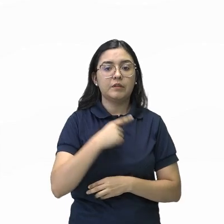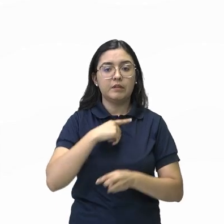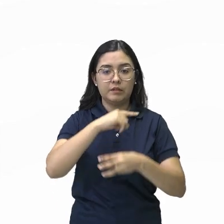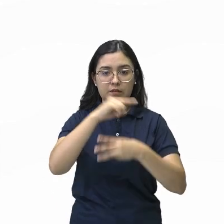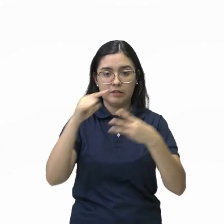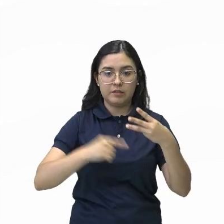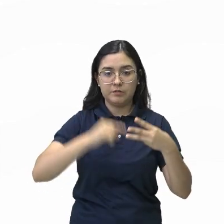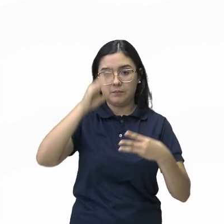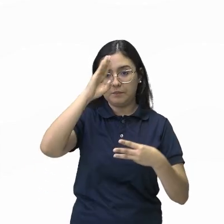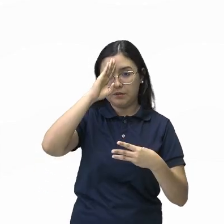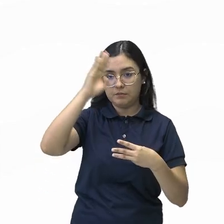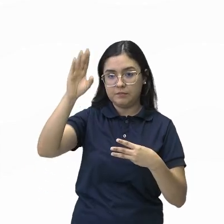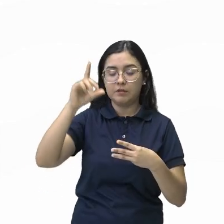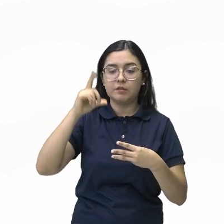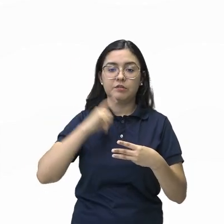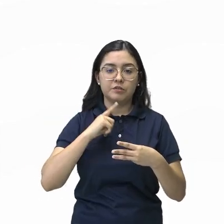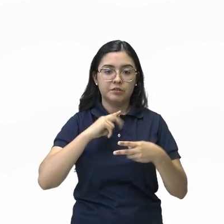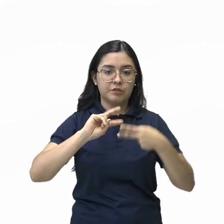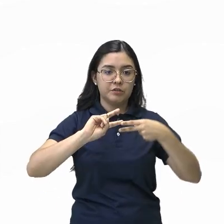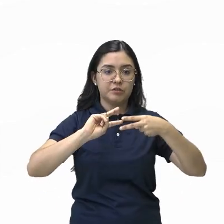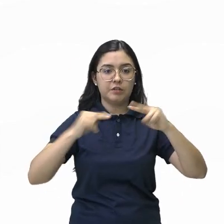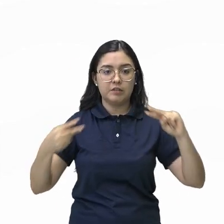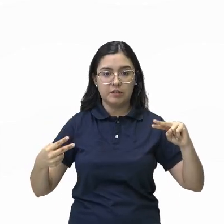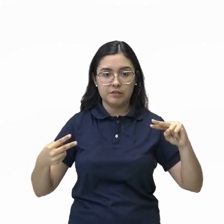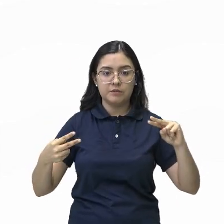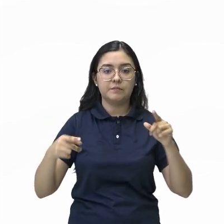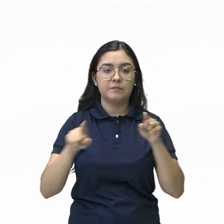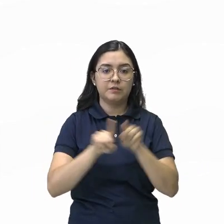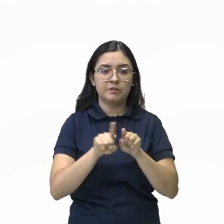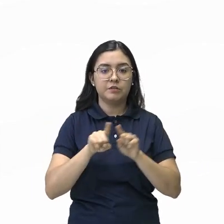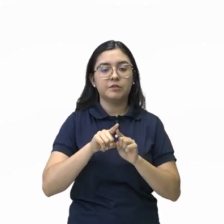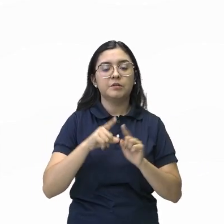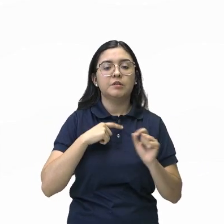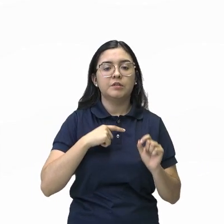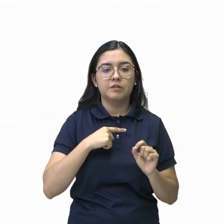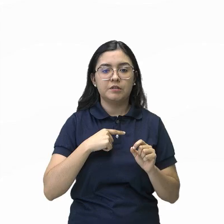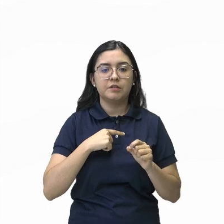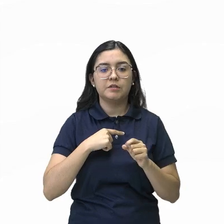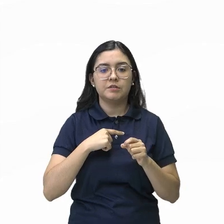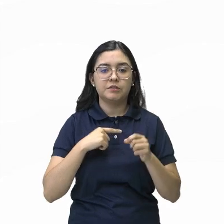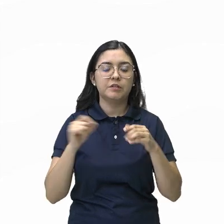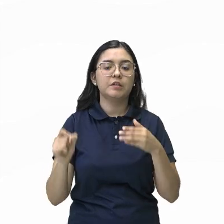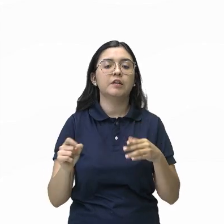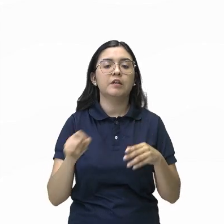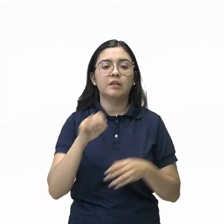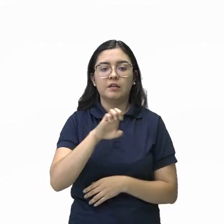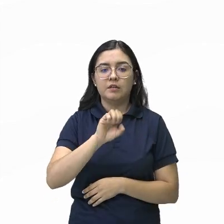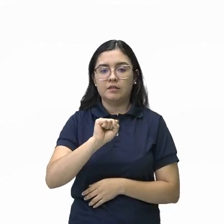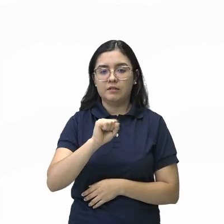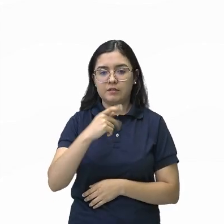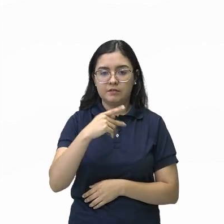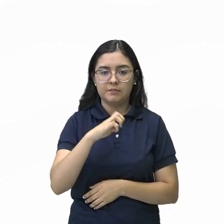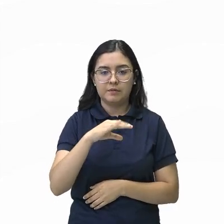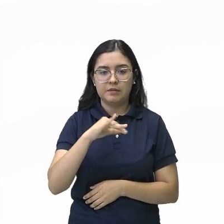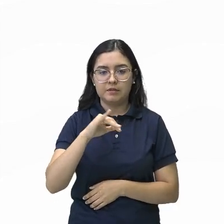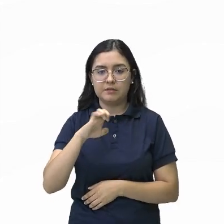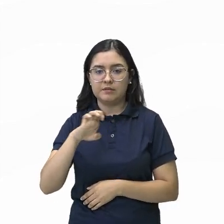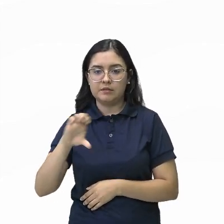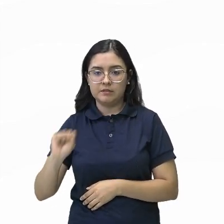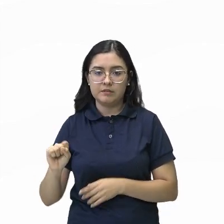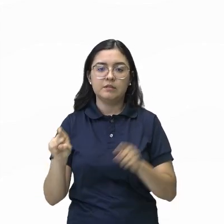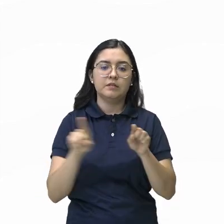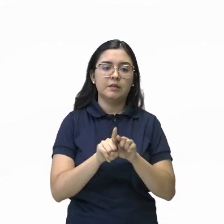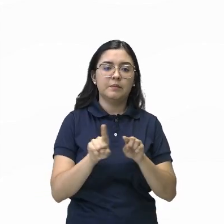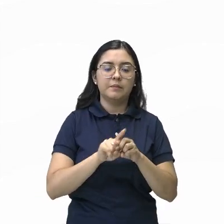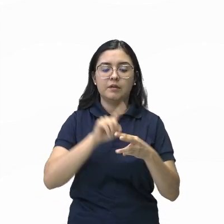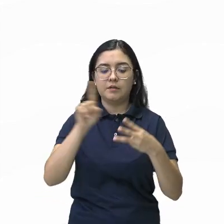tipos principais: a diversidade genética, a diversidade de espécies e a diversidade de ecossistemas. Então,